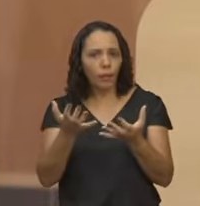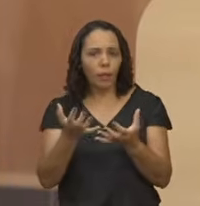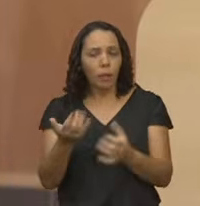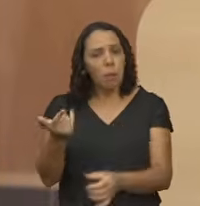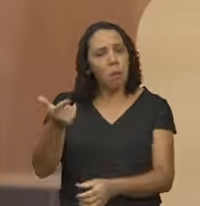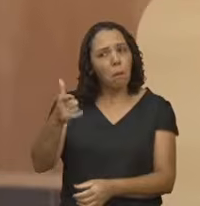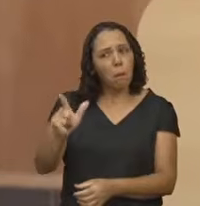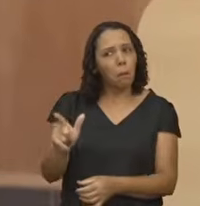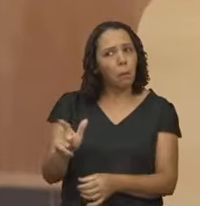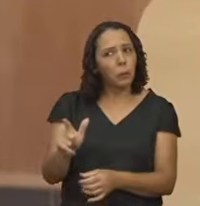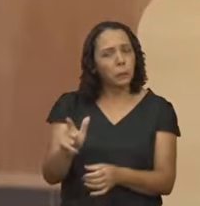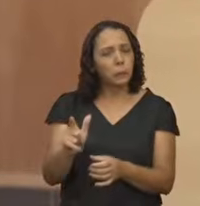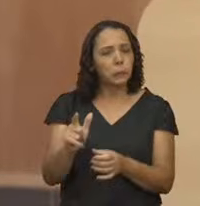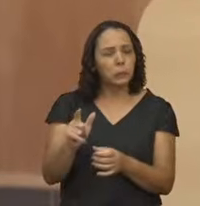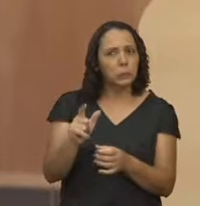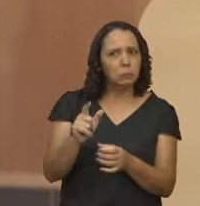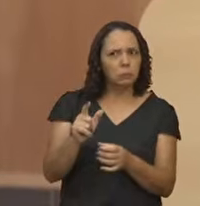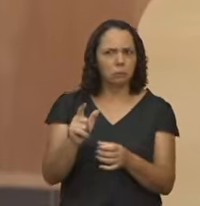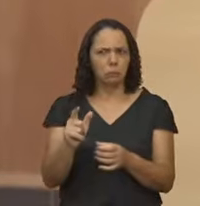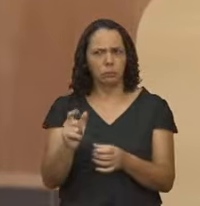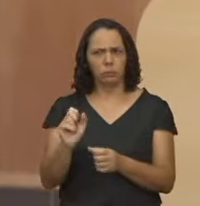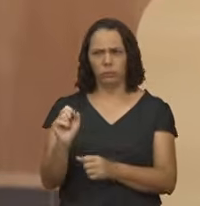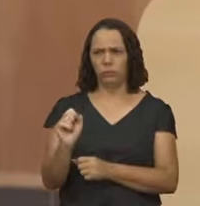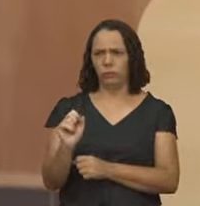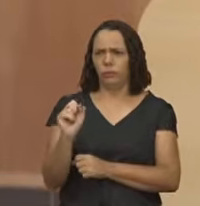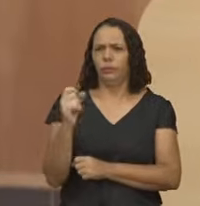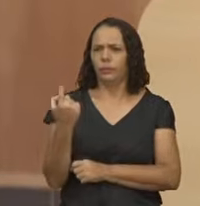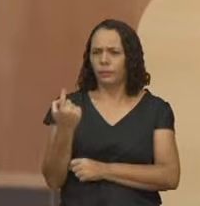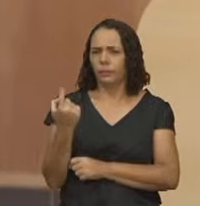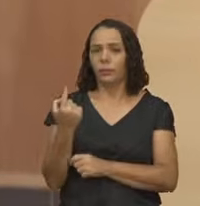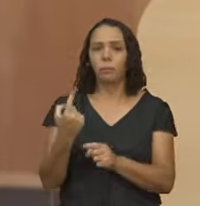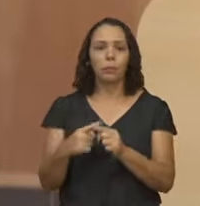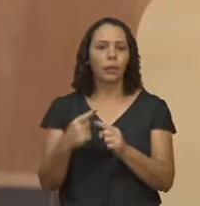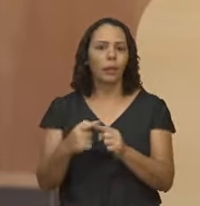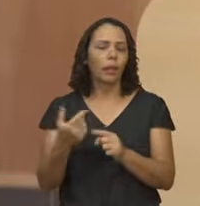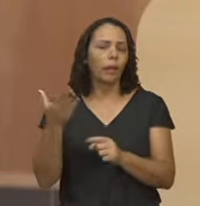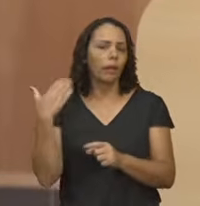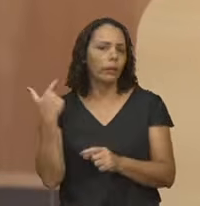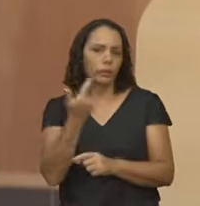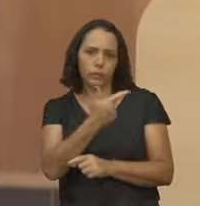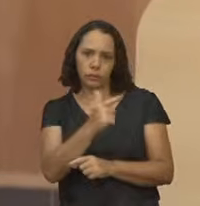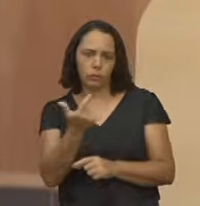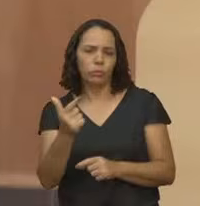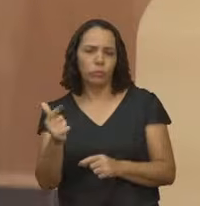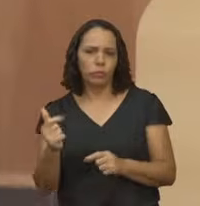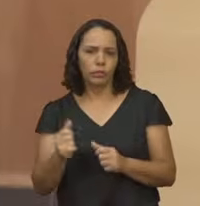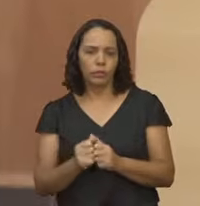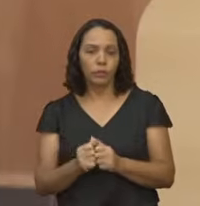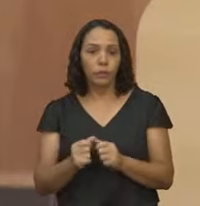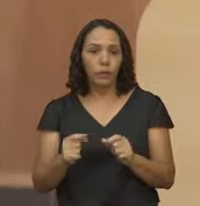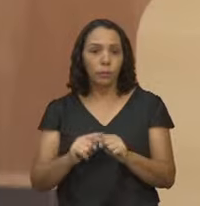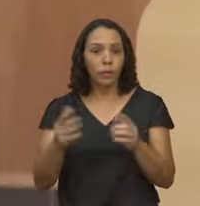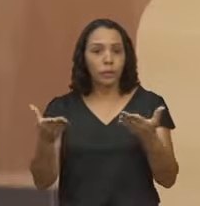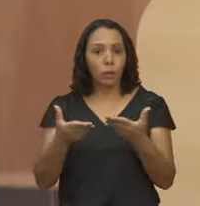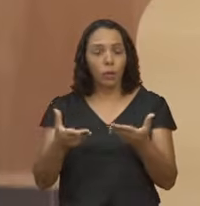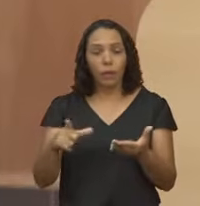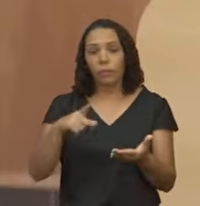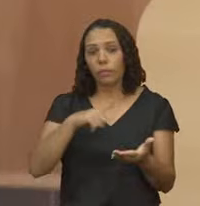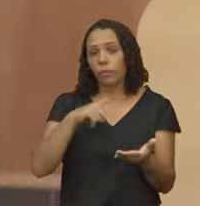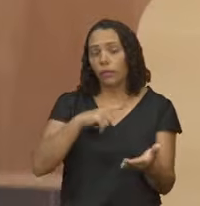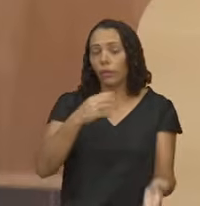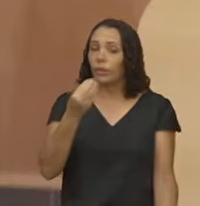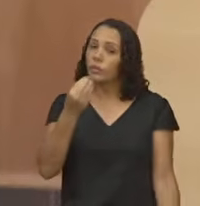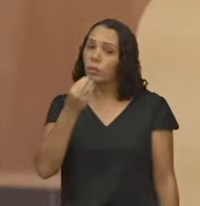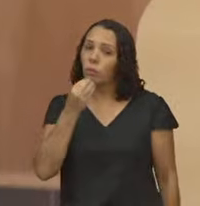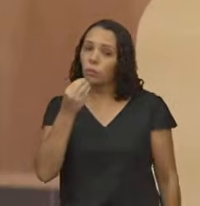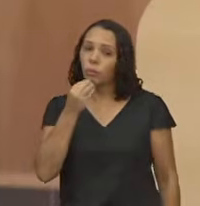né? Pela legislação, por todas as questões. Mas dá essa possibilidade, já começa a fazer isso, fazer parte do